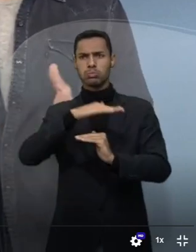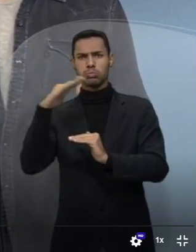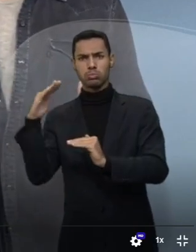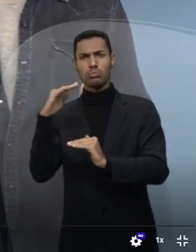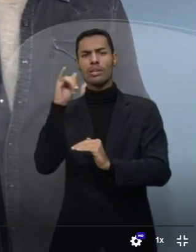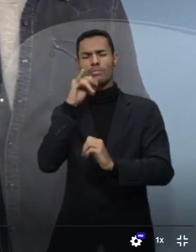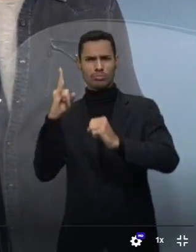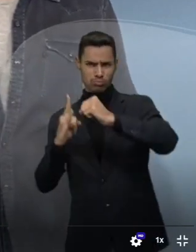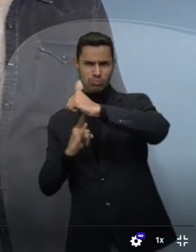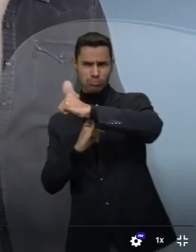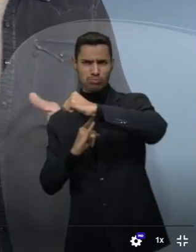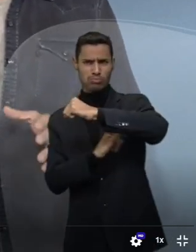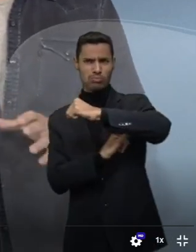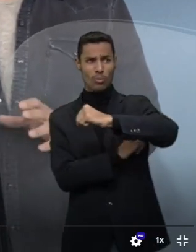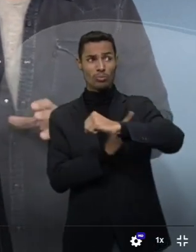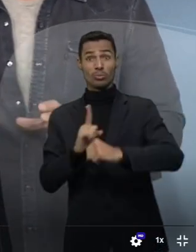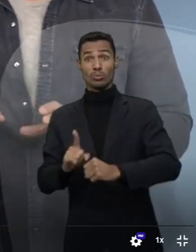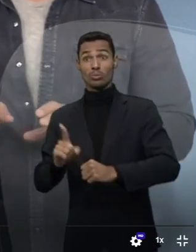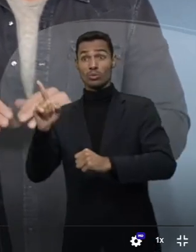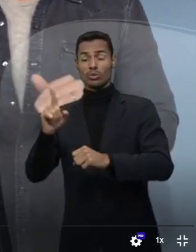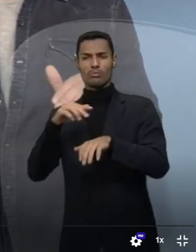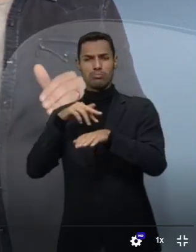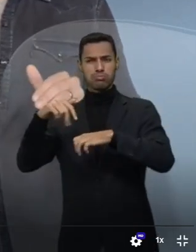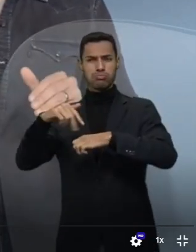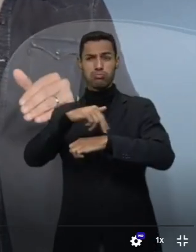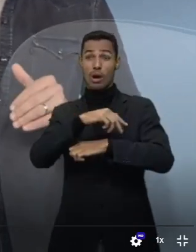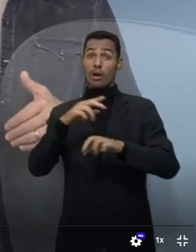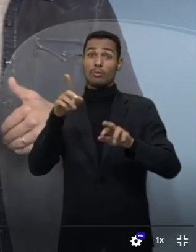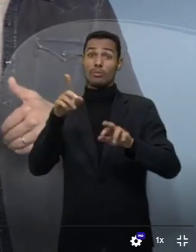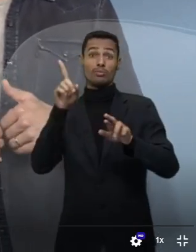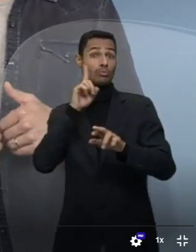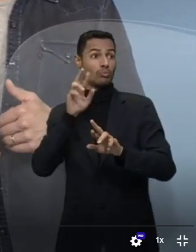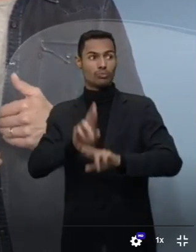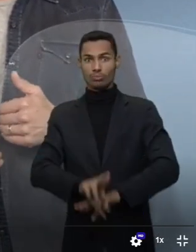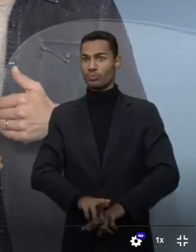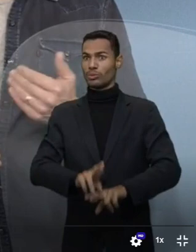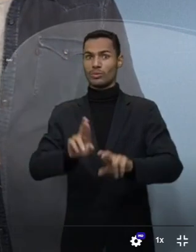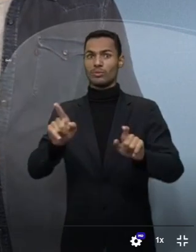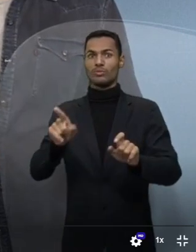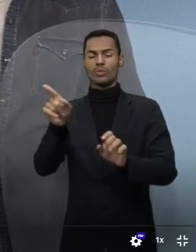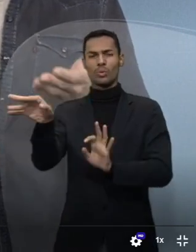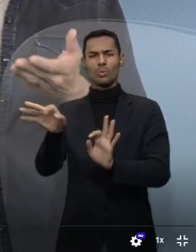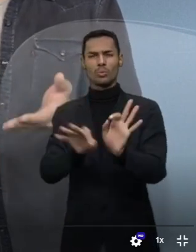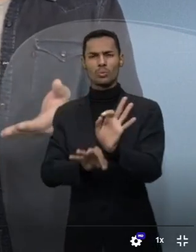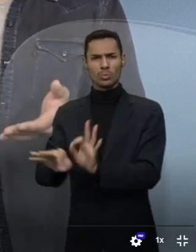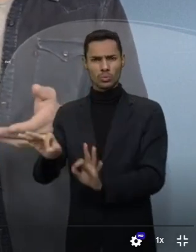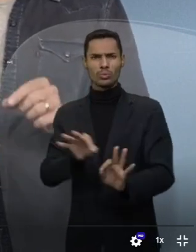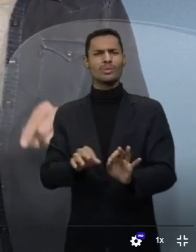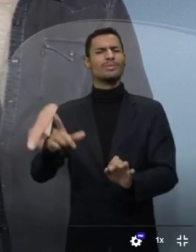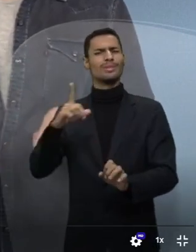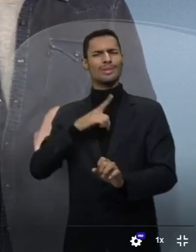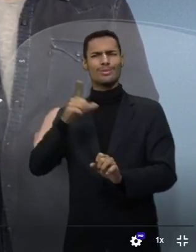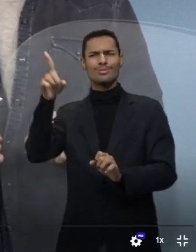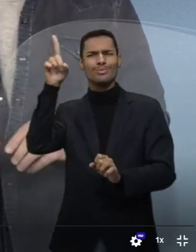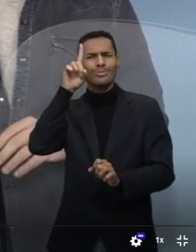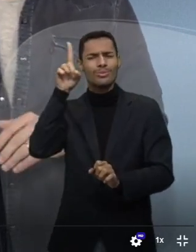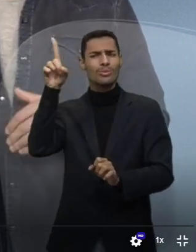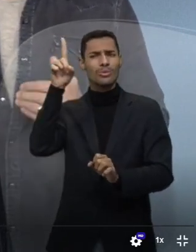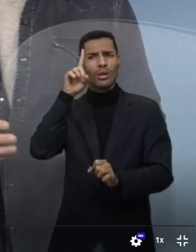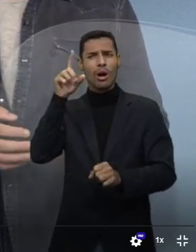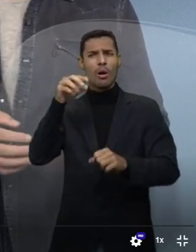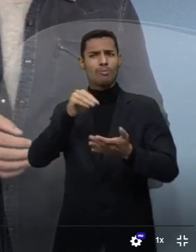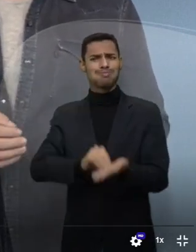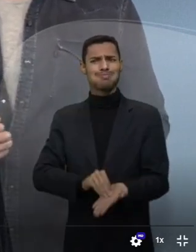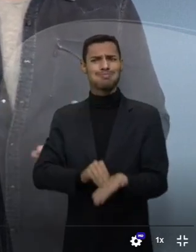caso das pontes, essa lógica de carregamento é diferente, já que essas estruturas recebem diariamente